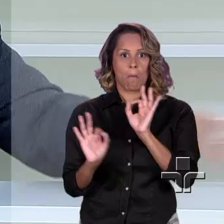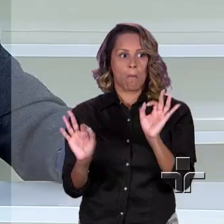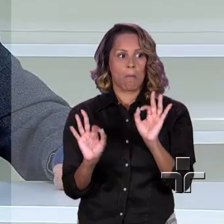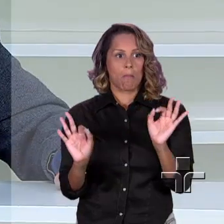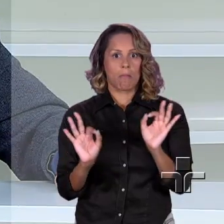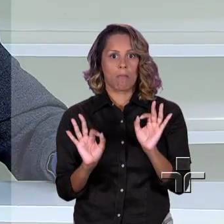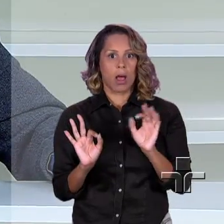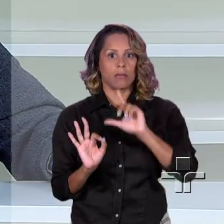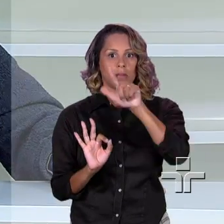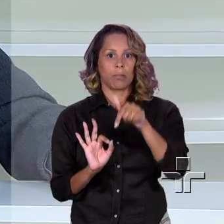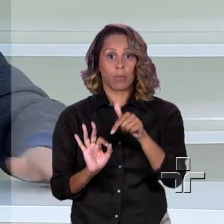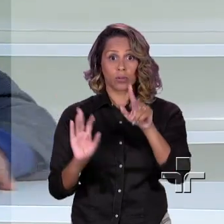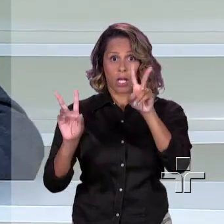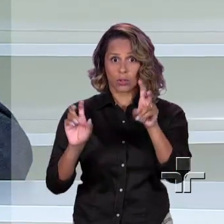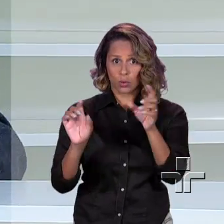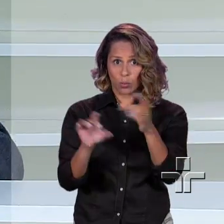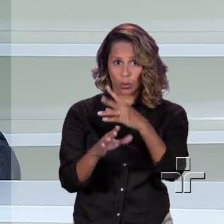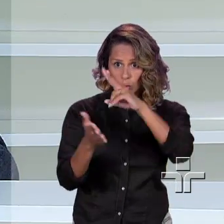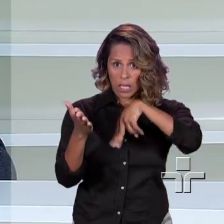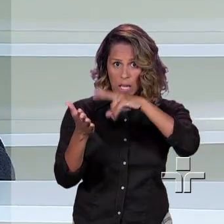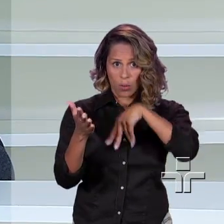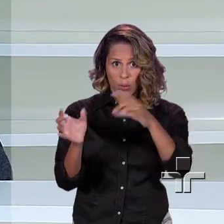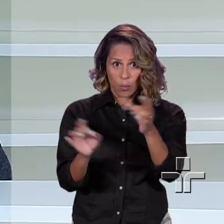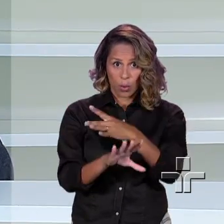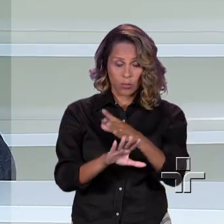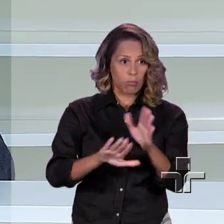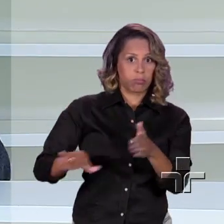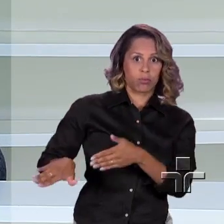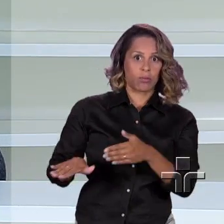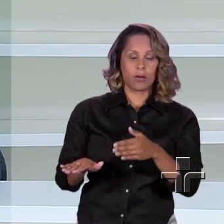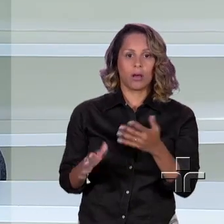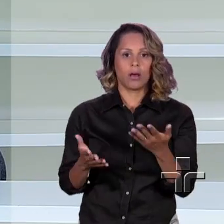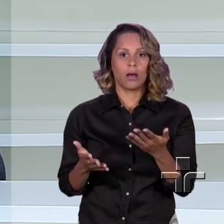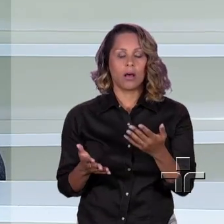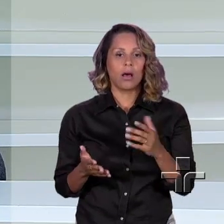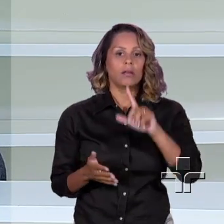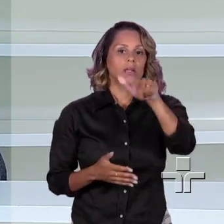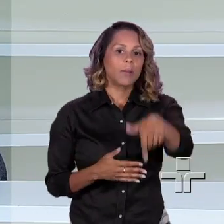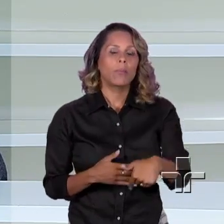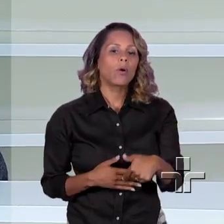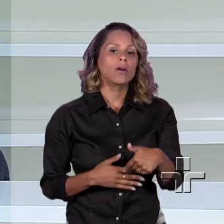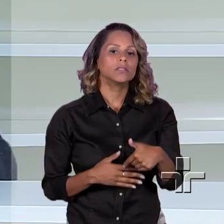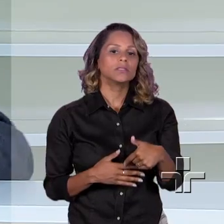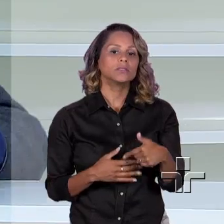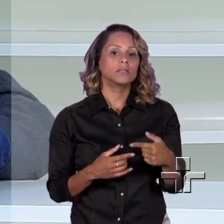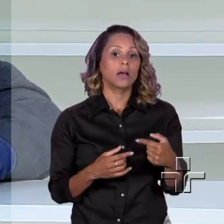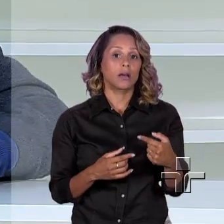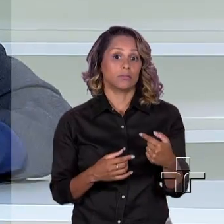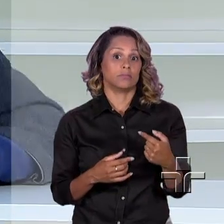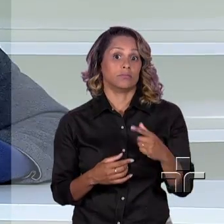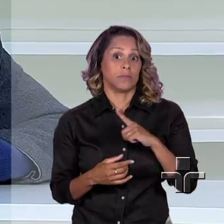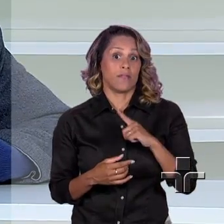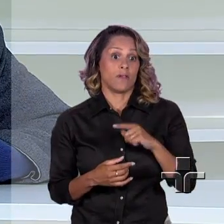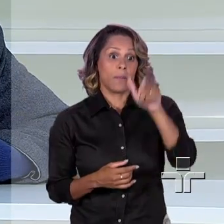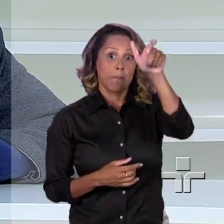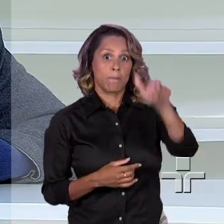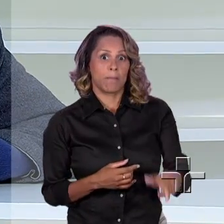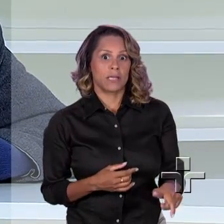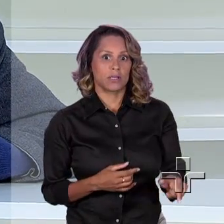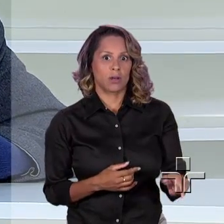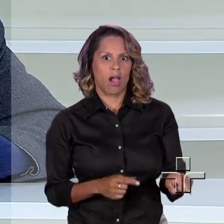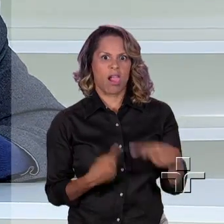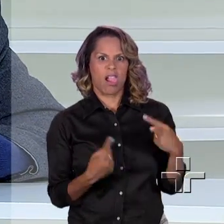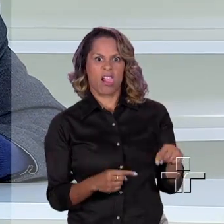pauta, não se falou mais nisso. Eu li no livro que um assessor disse que não teve muita repercussão. Bom, mas eu fui ameaçado semanas depois.